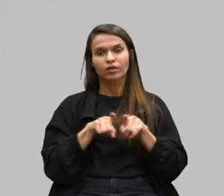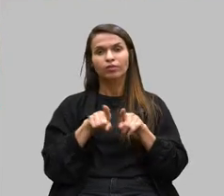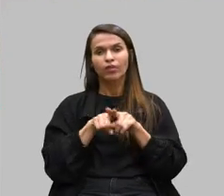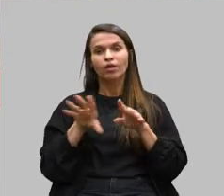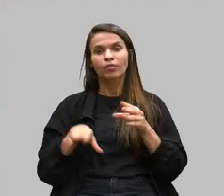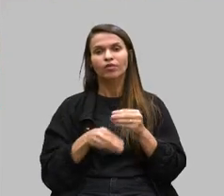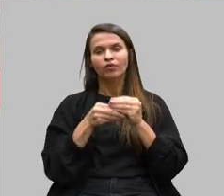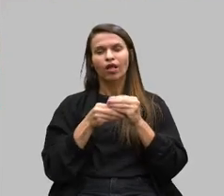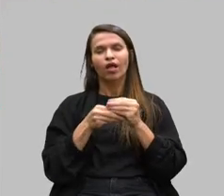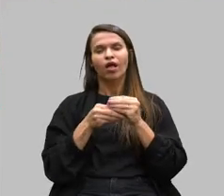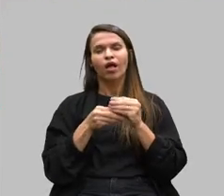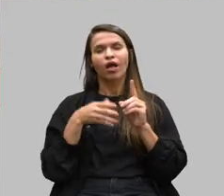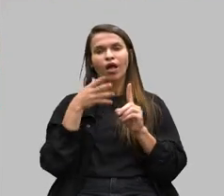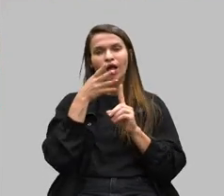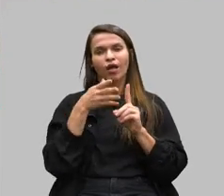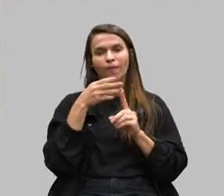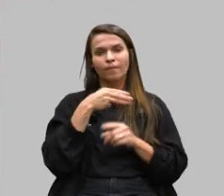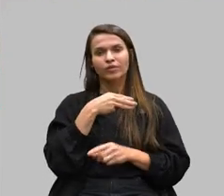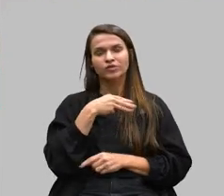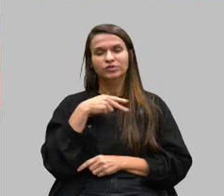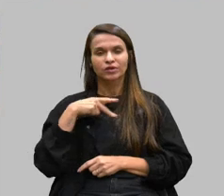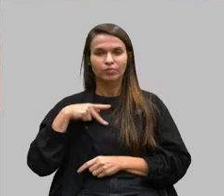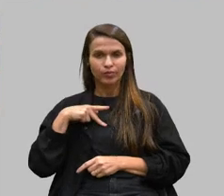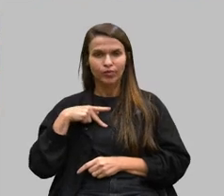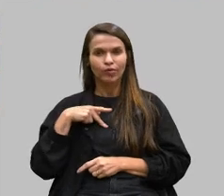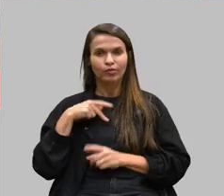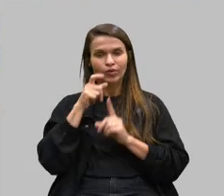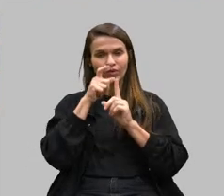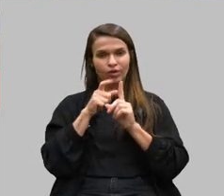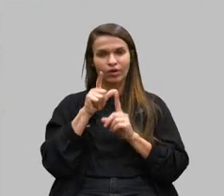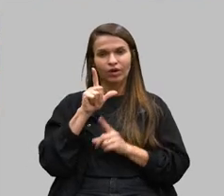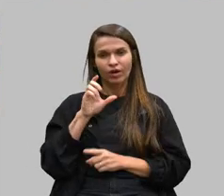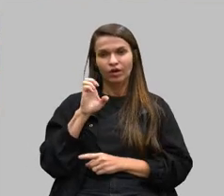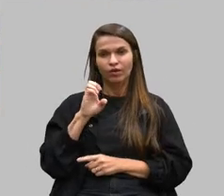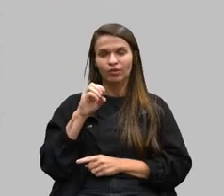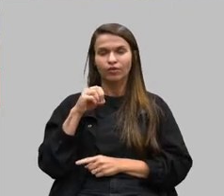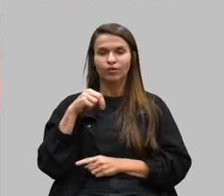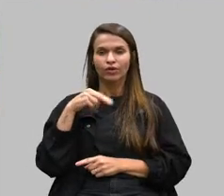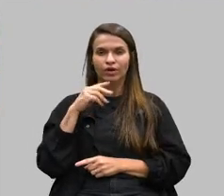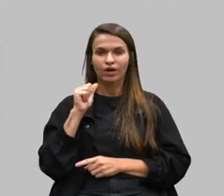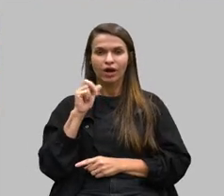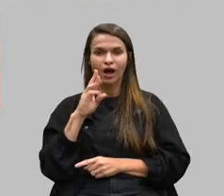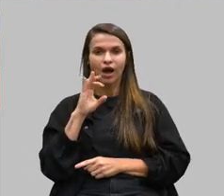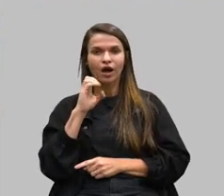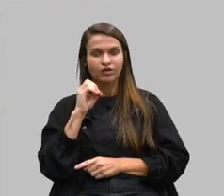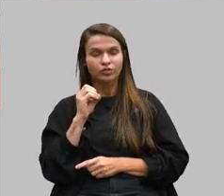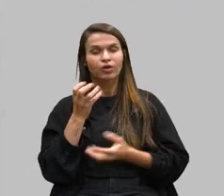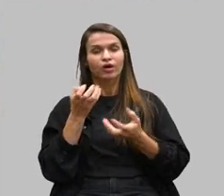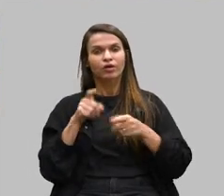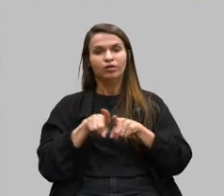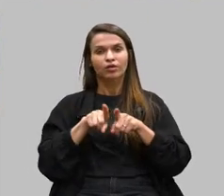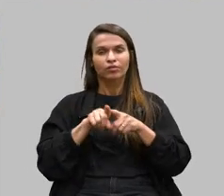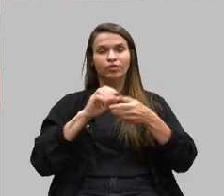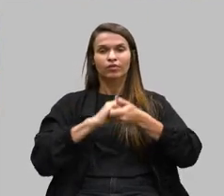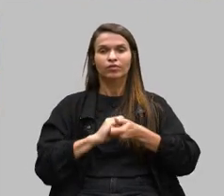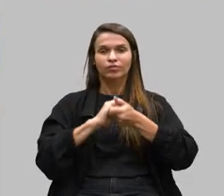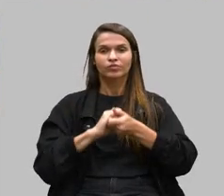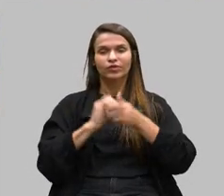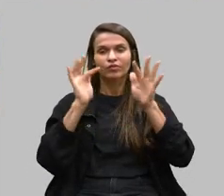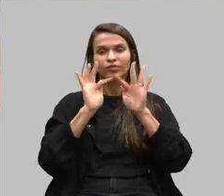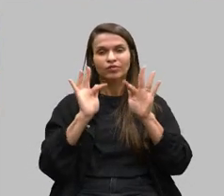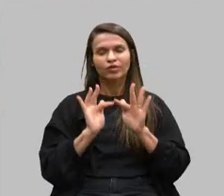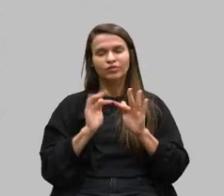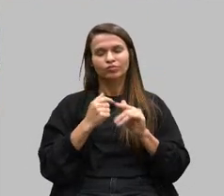público né o Dr Leonardo vou pegar aqui um pedacinho da sua fala e quero cumprimentar aqui né E tô muito feliz como